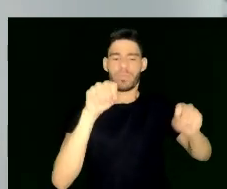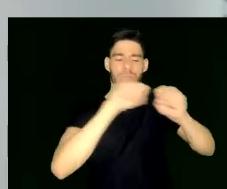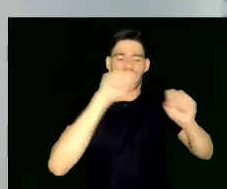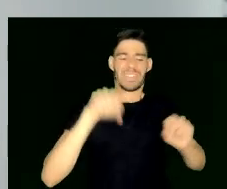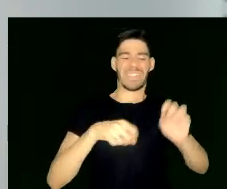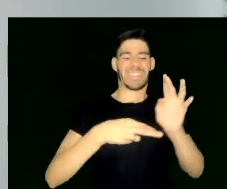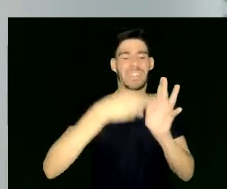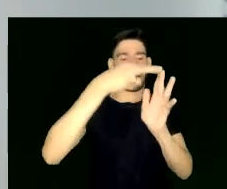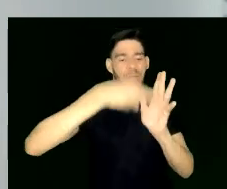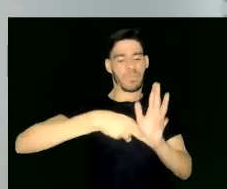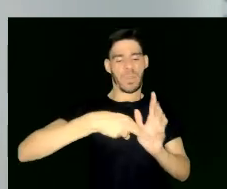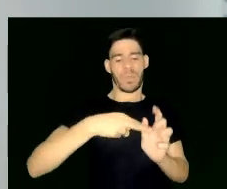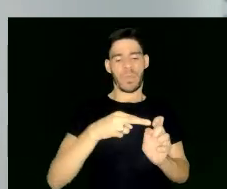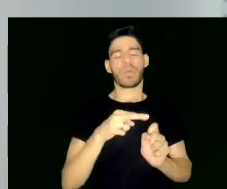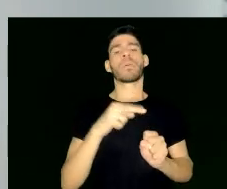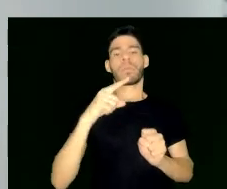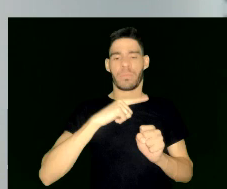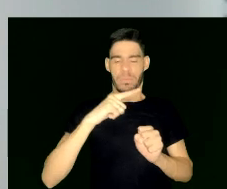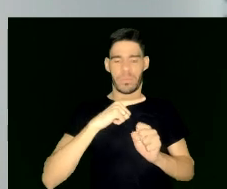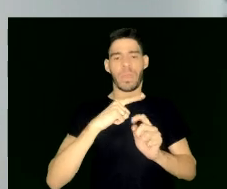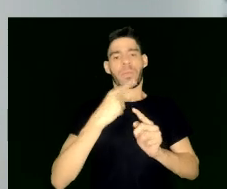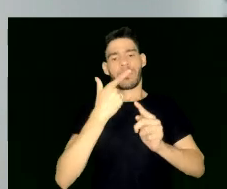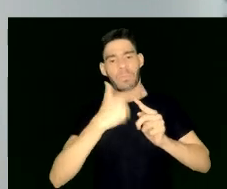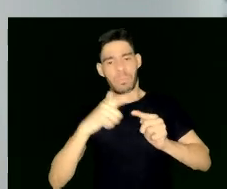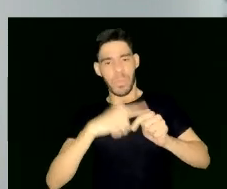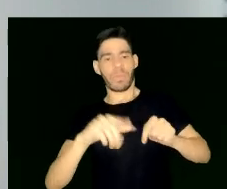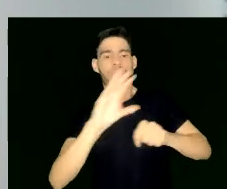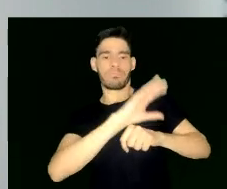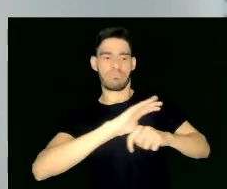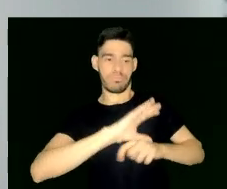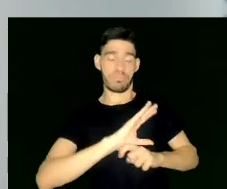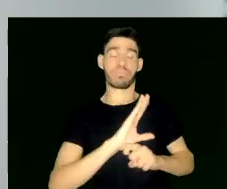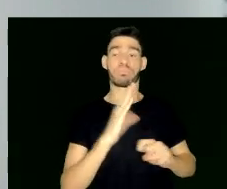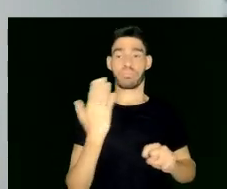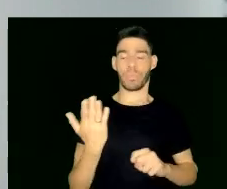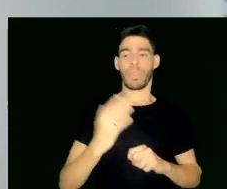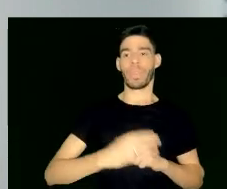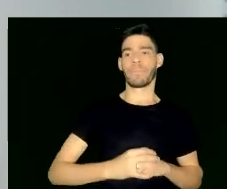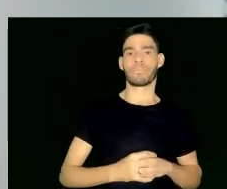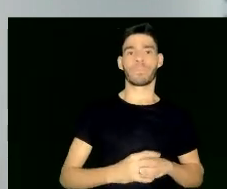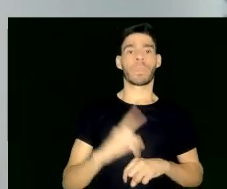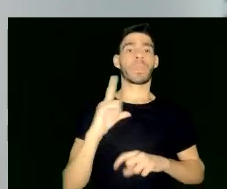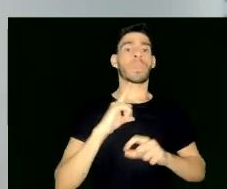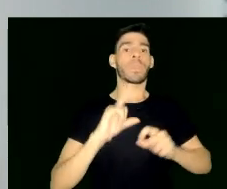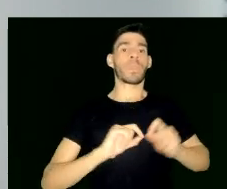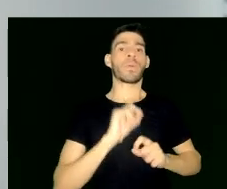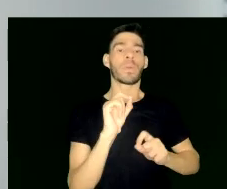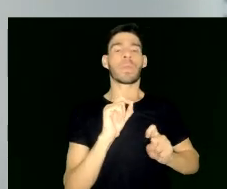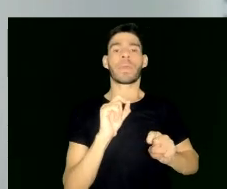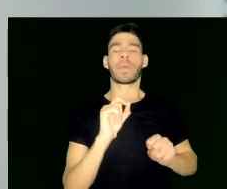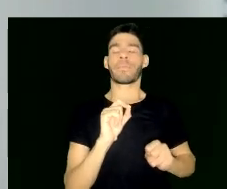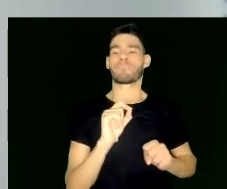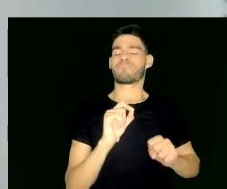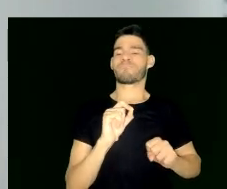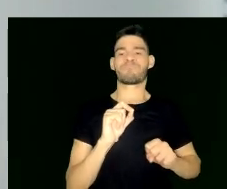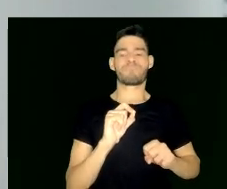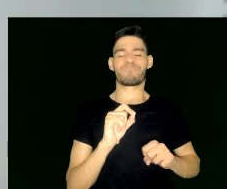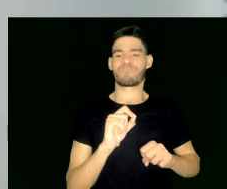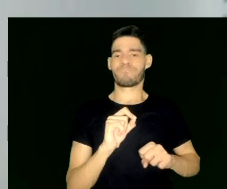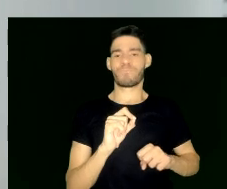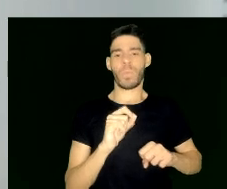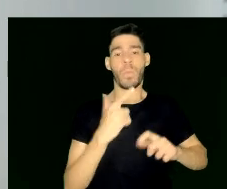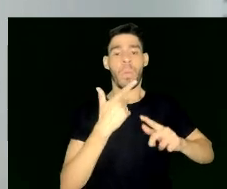sistema normativo, você acaba corroendo também um sistema constitucional. E logo, né, nós temos a